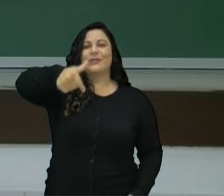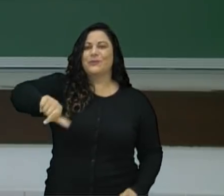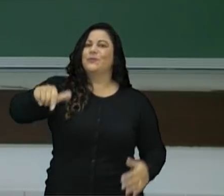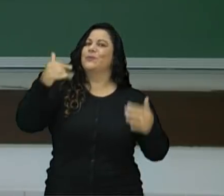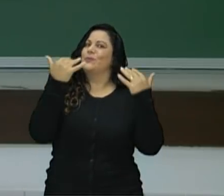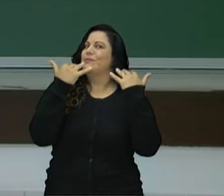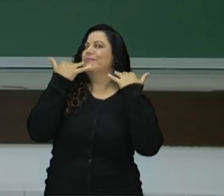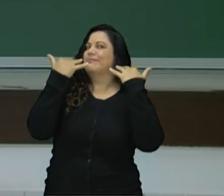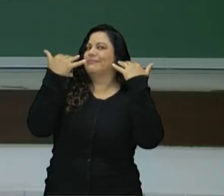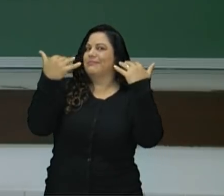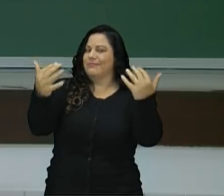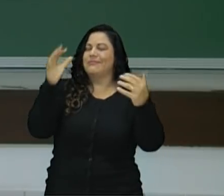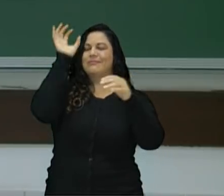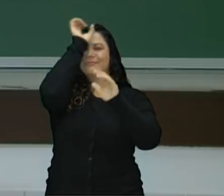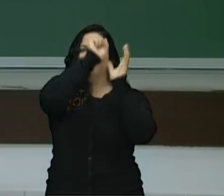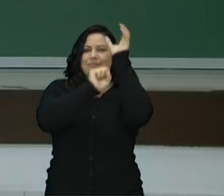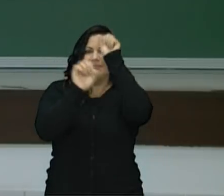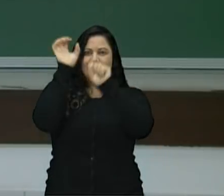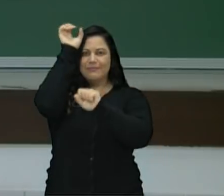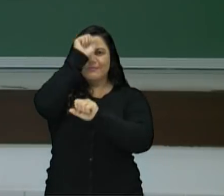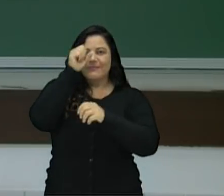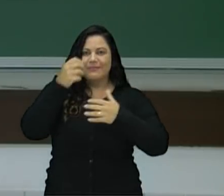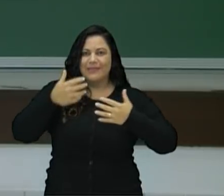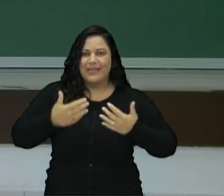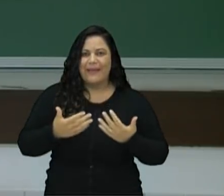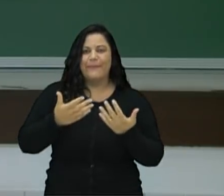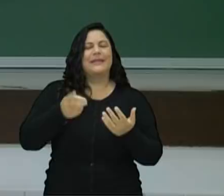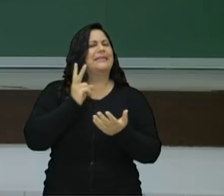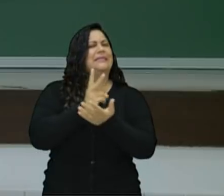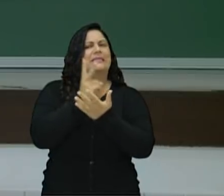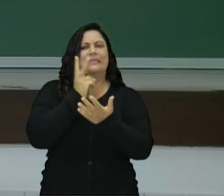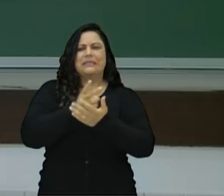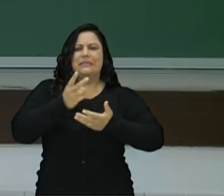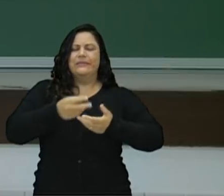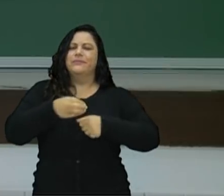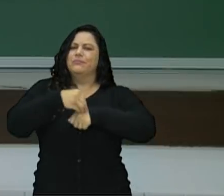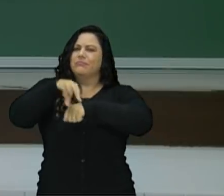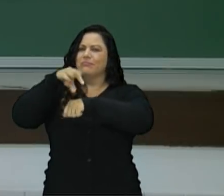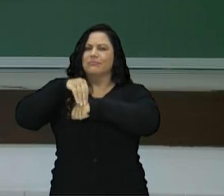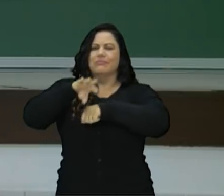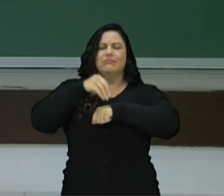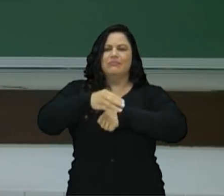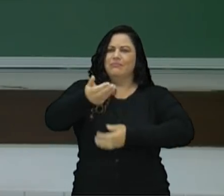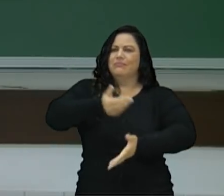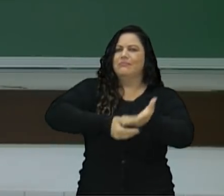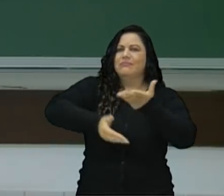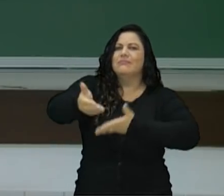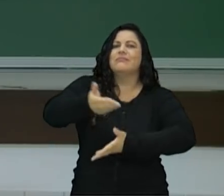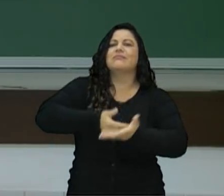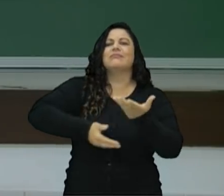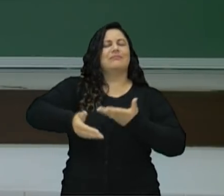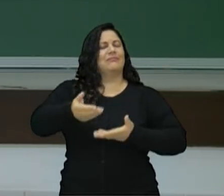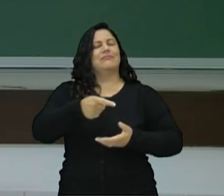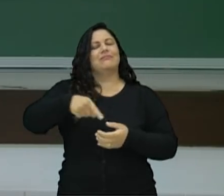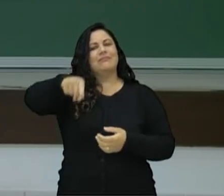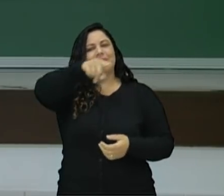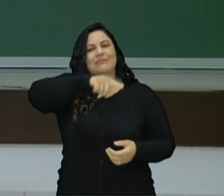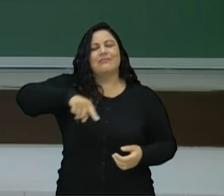empenhados e esforçados em aprender. Esperamos sempre estar contribuindo muito para enriquecer o intelecto de todos vocês que estão nos